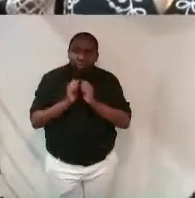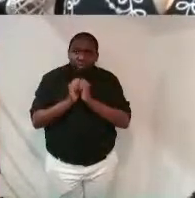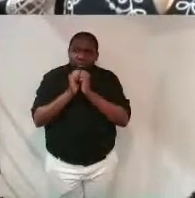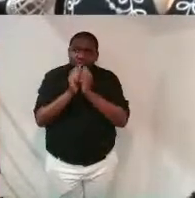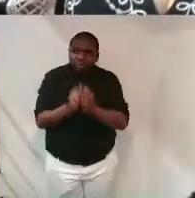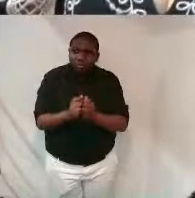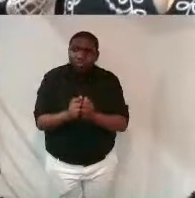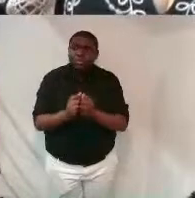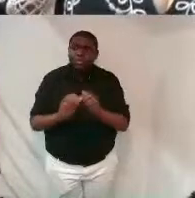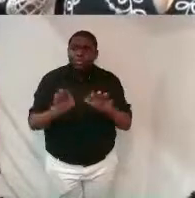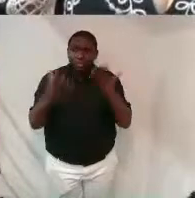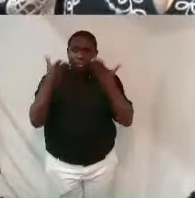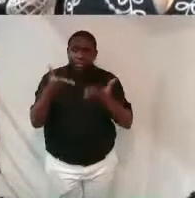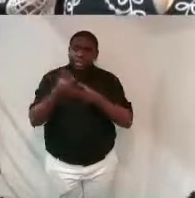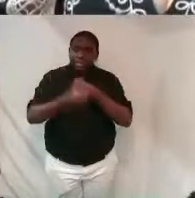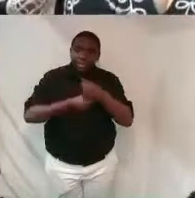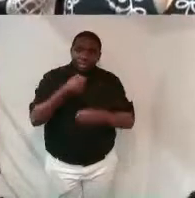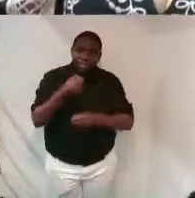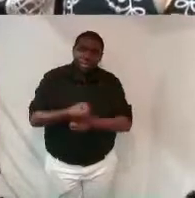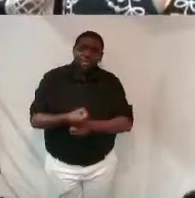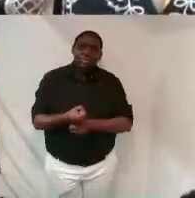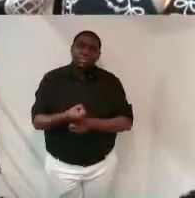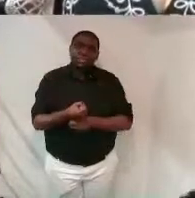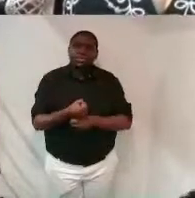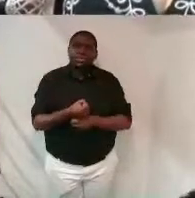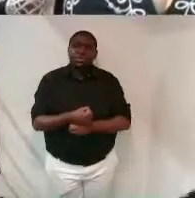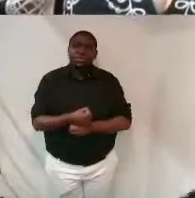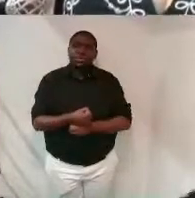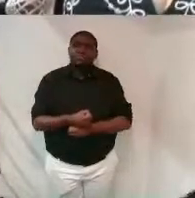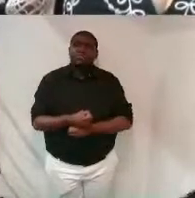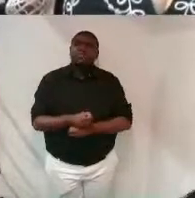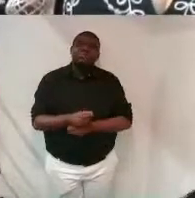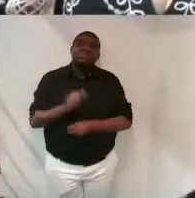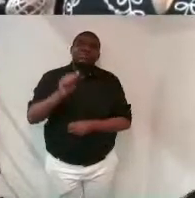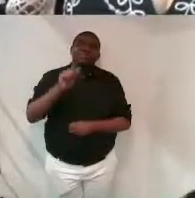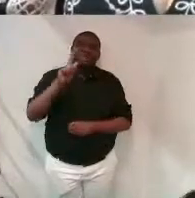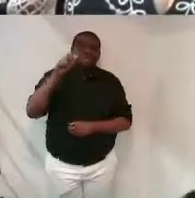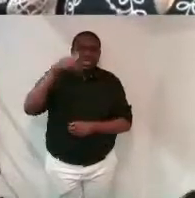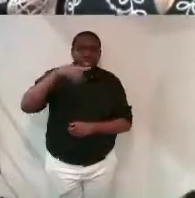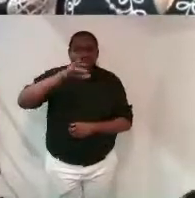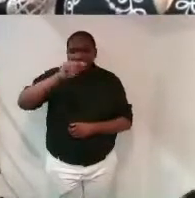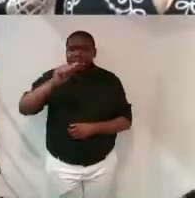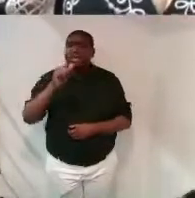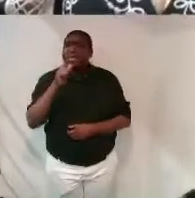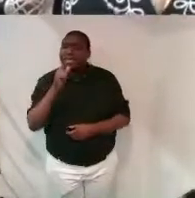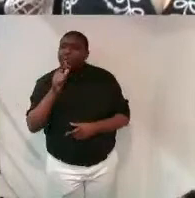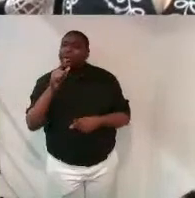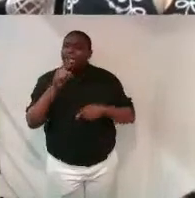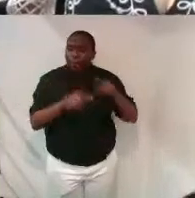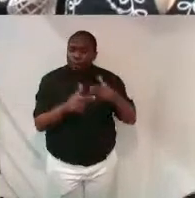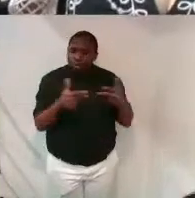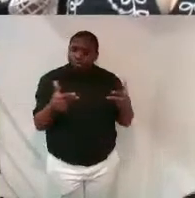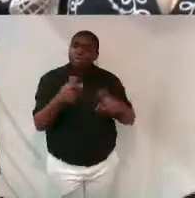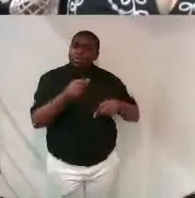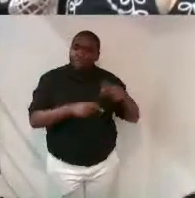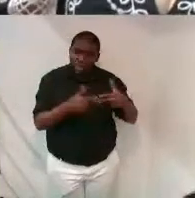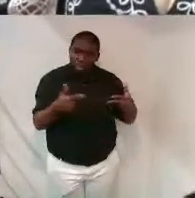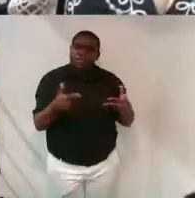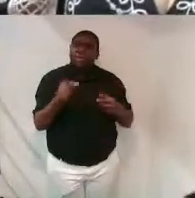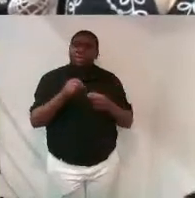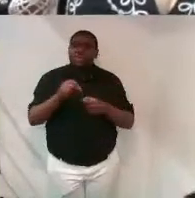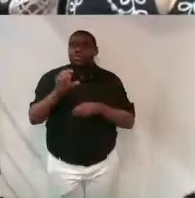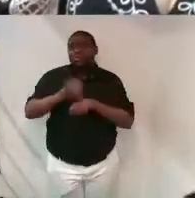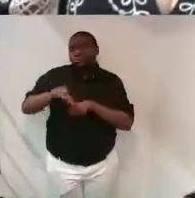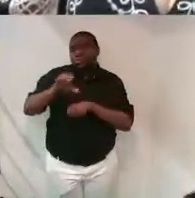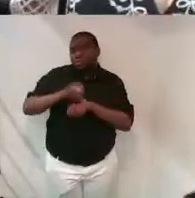ao longo desse ano com a Agência Nacional de Águas para a produção de materiais, para a realização de cursos, de seminários